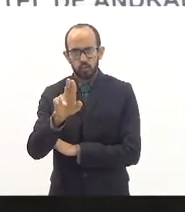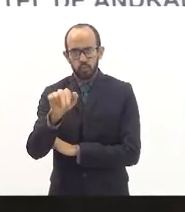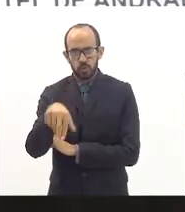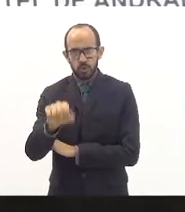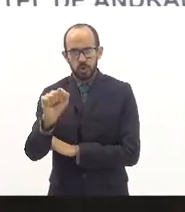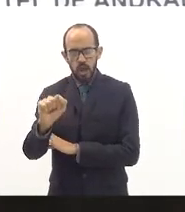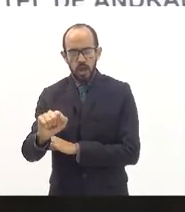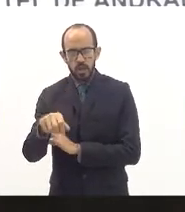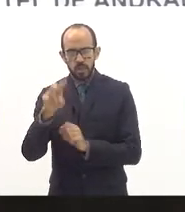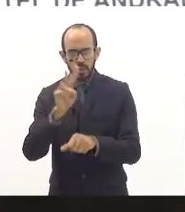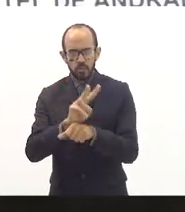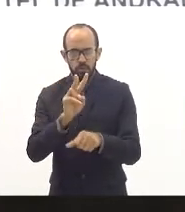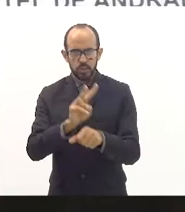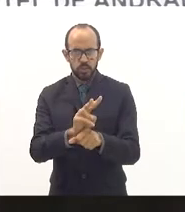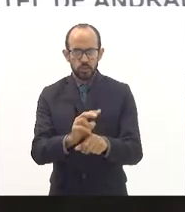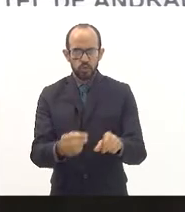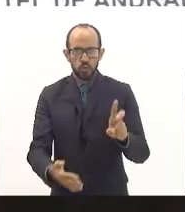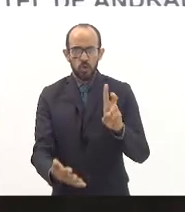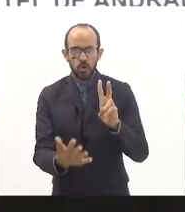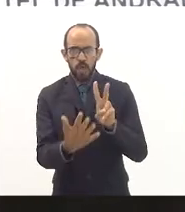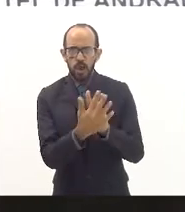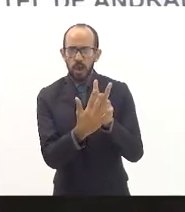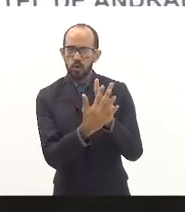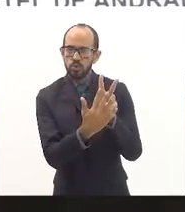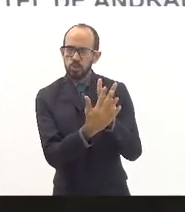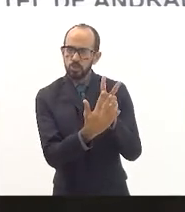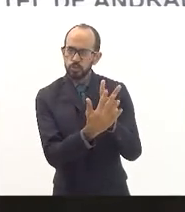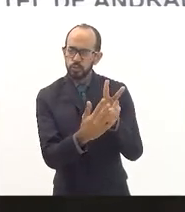cuja eleição para a Câmara dos Deputados